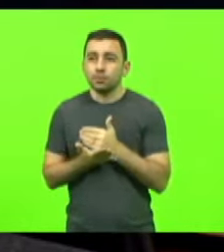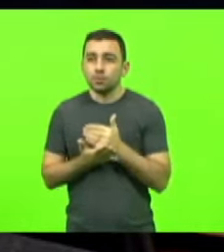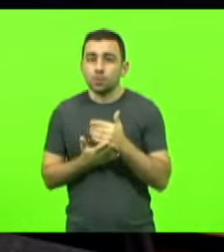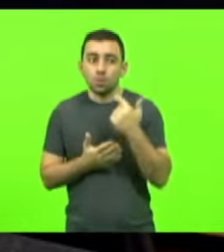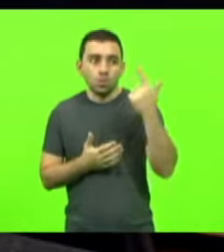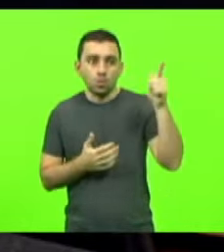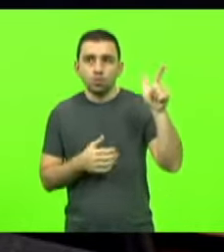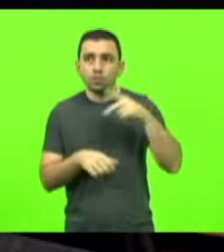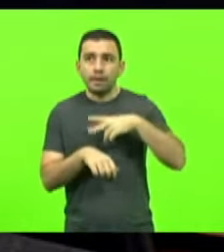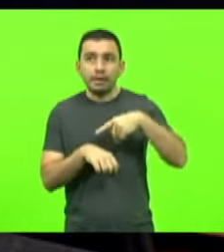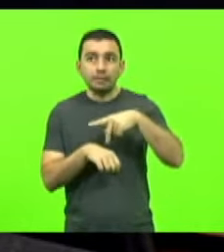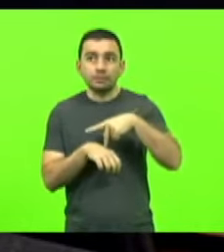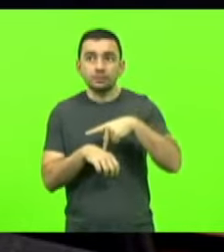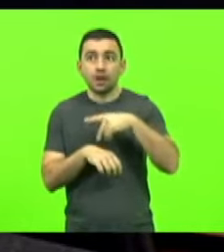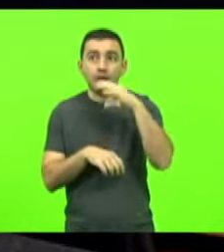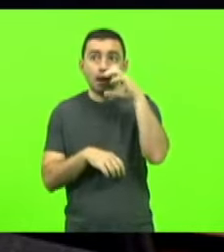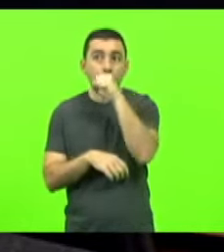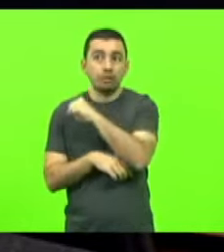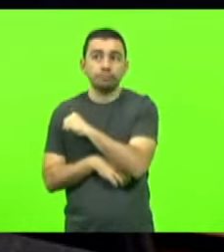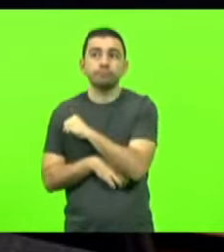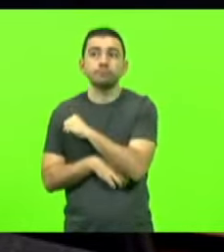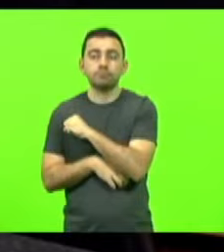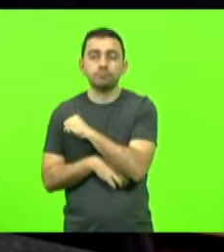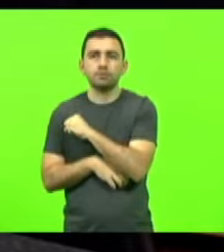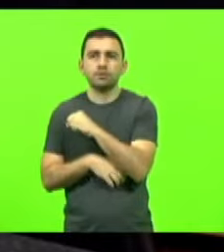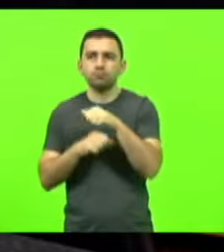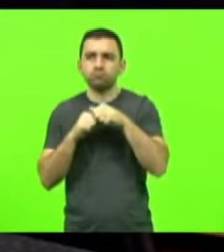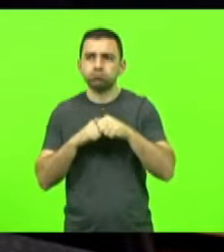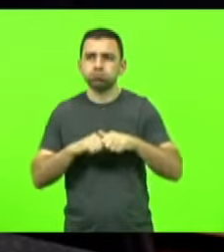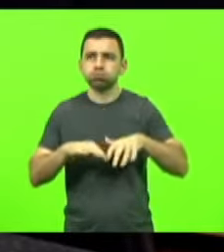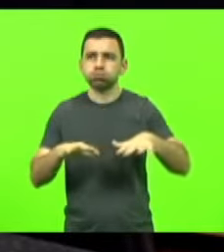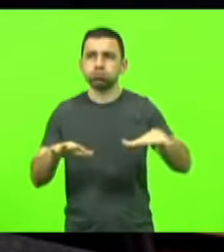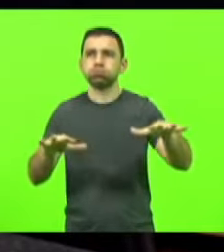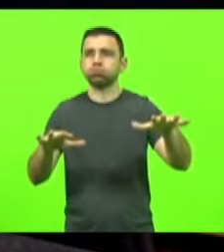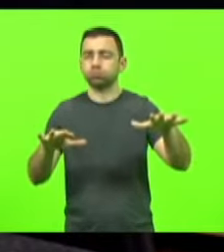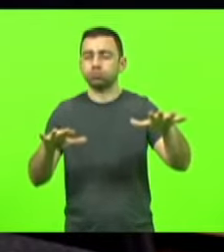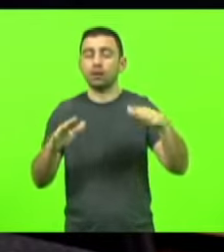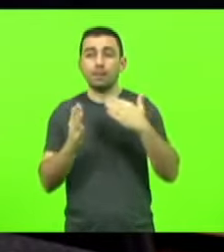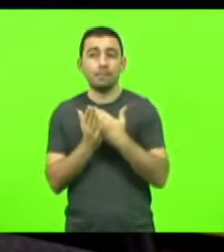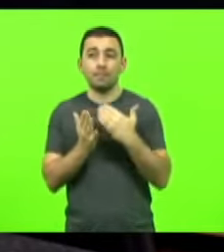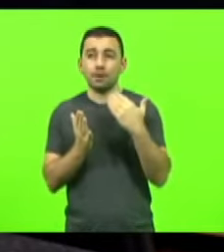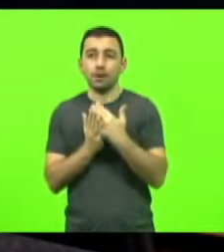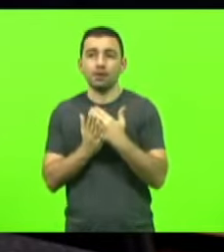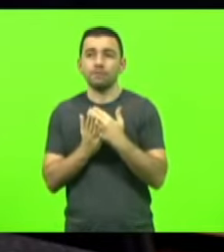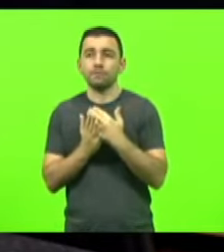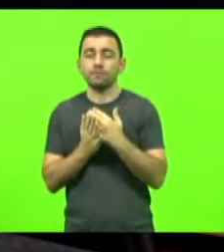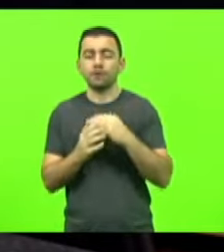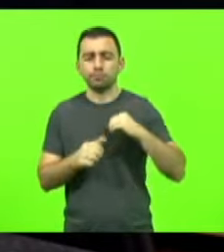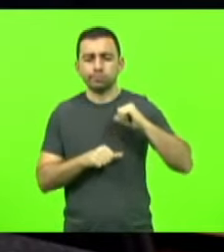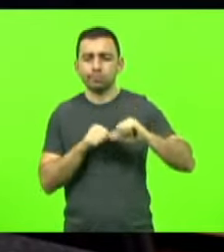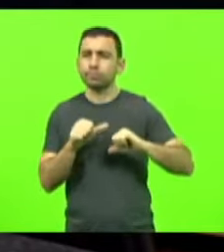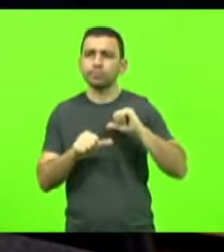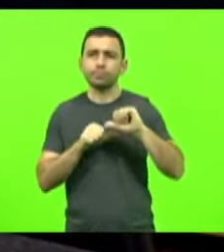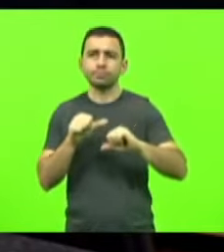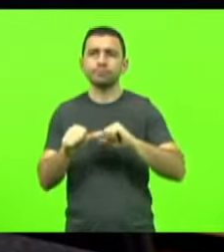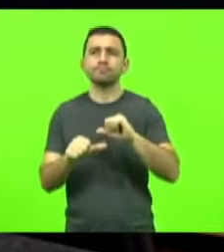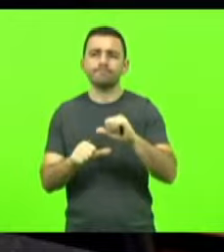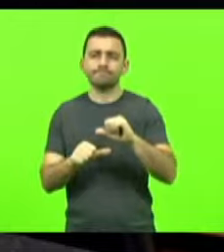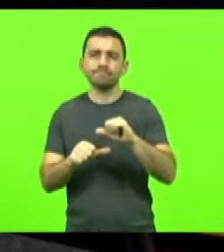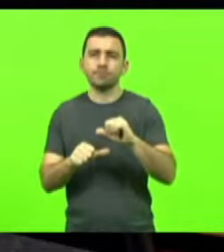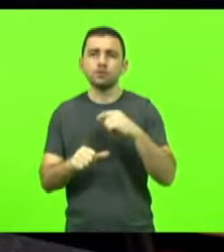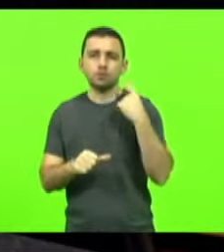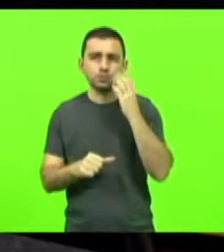países, rapidamente se transformou predominante nas variantes E nós